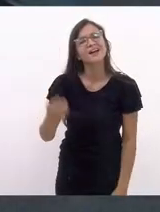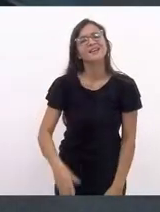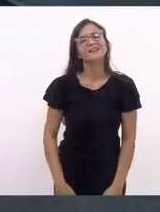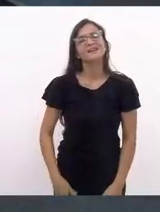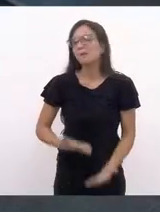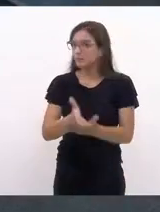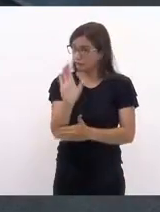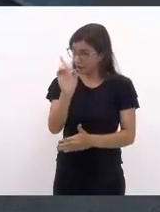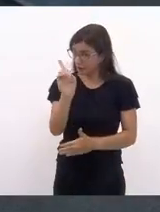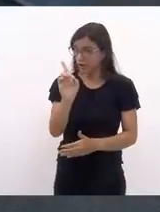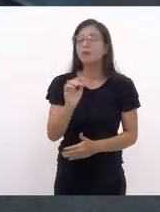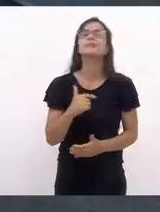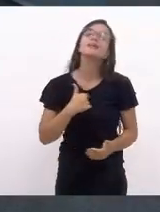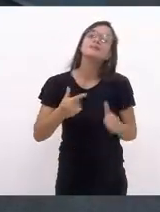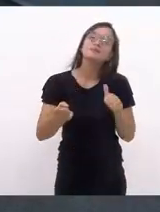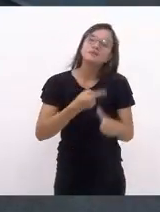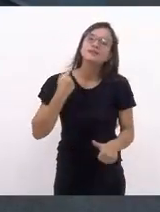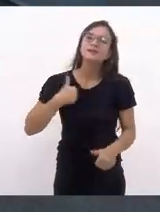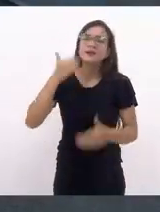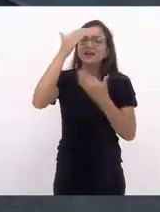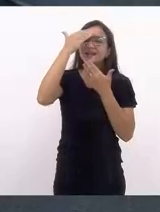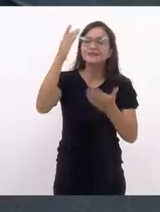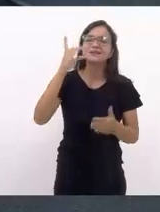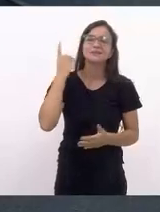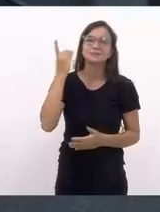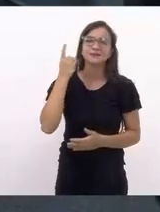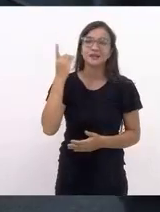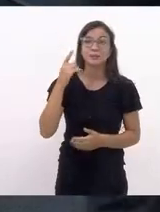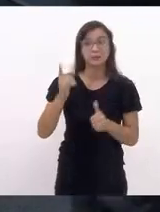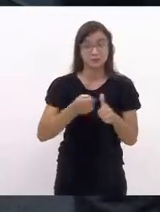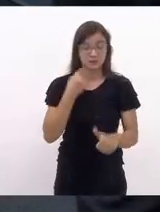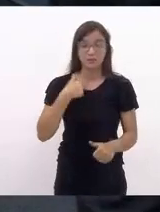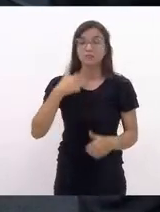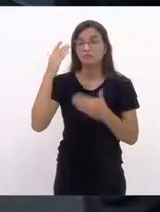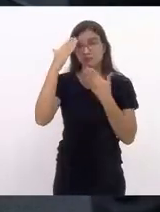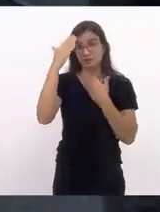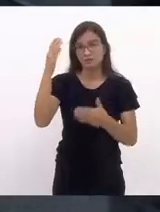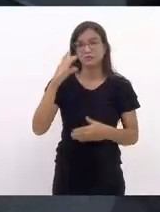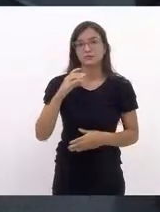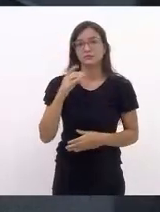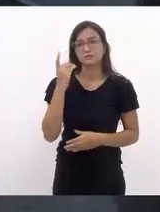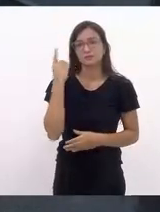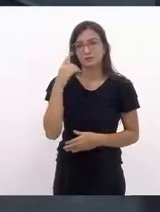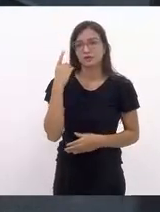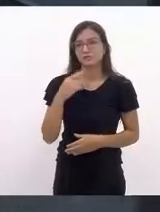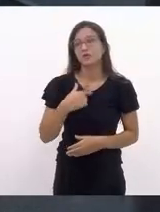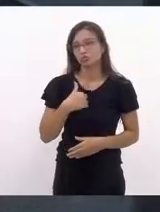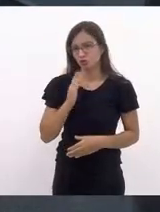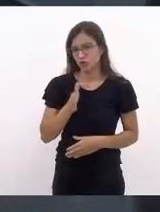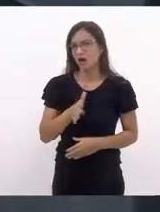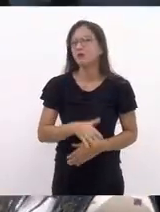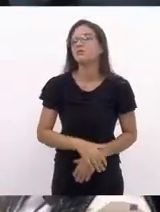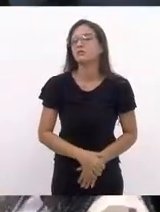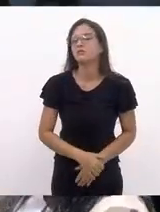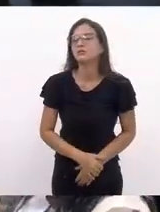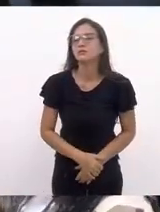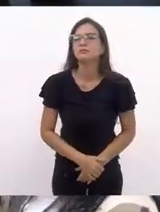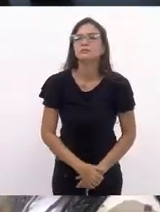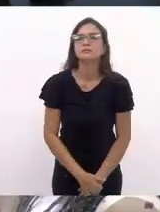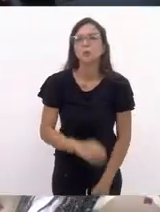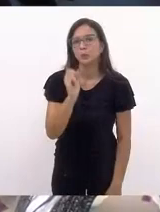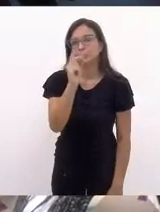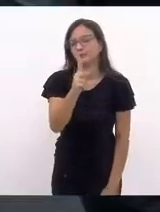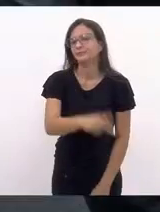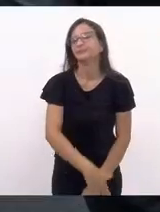foi a primeira coisa que eu fiz foi agradecer os deputados uma coisa que eu fiz para agradecer os deputados aí e